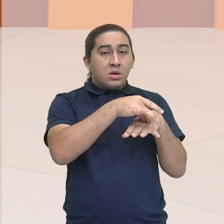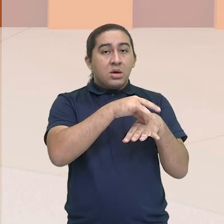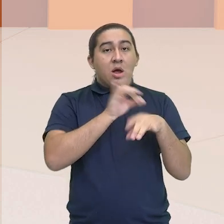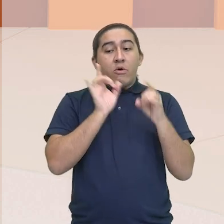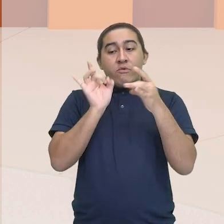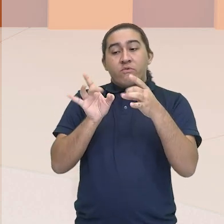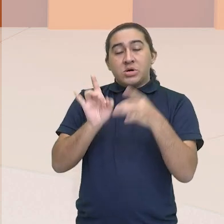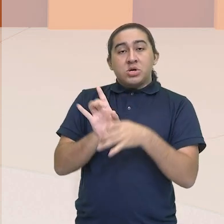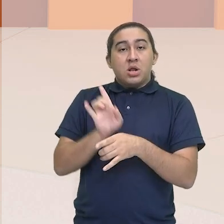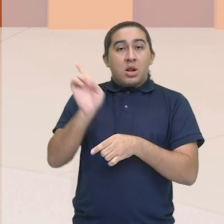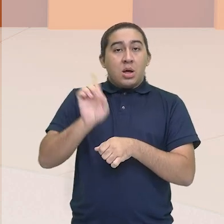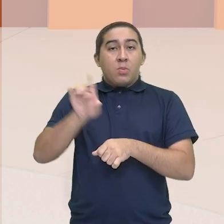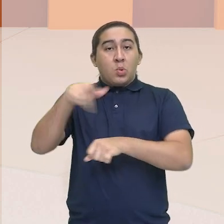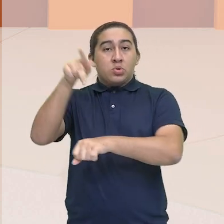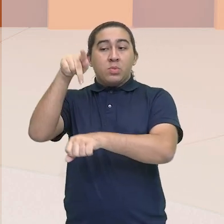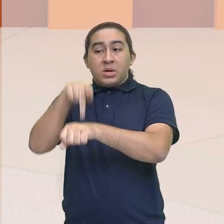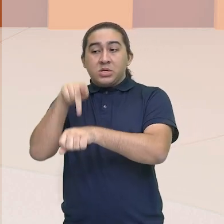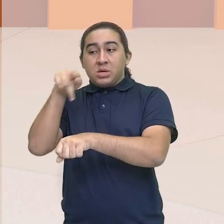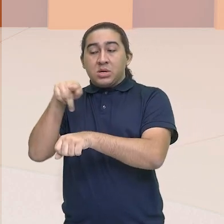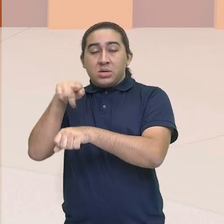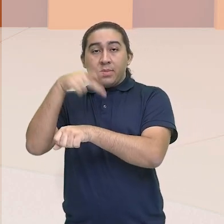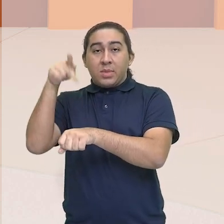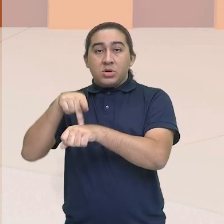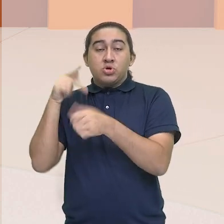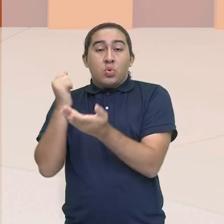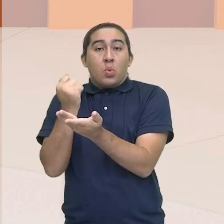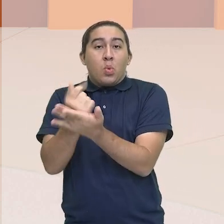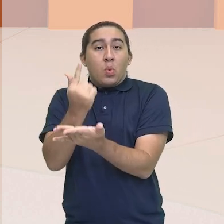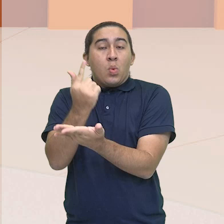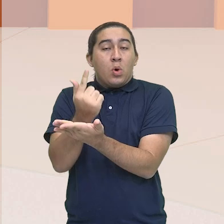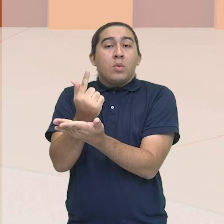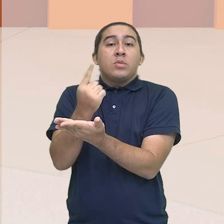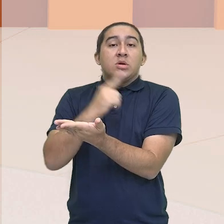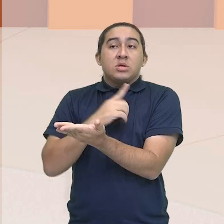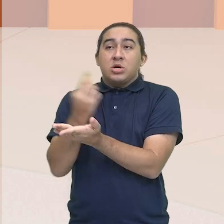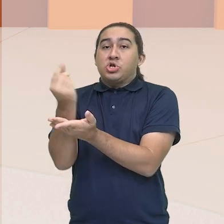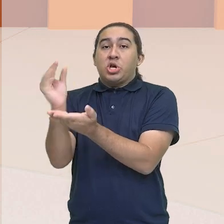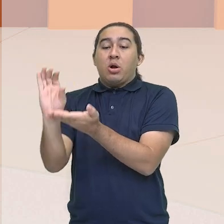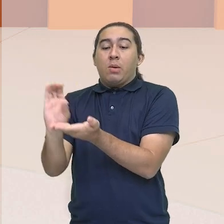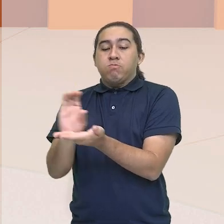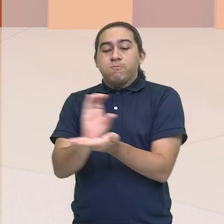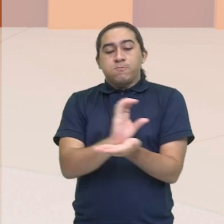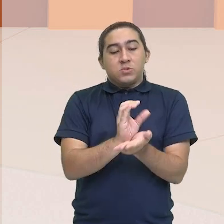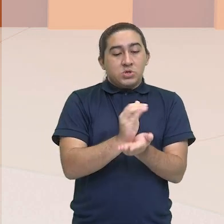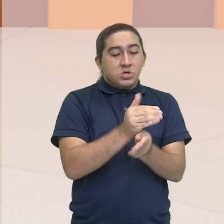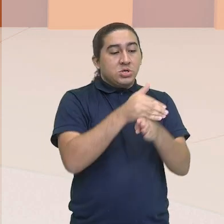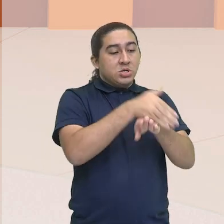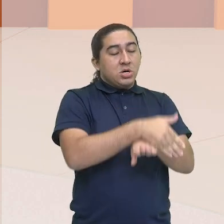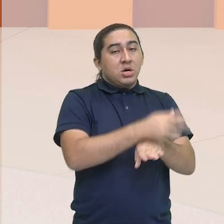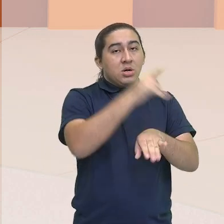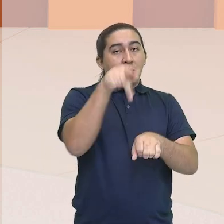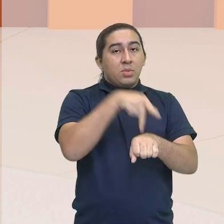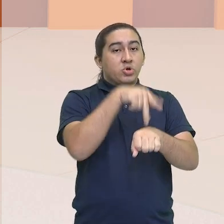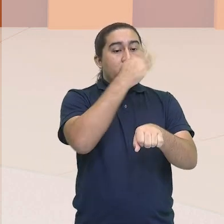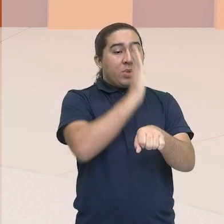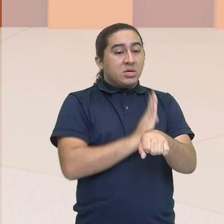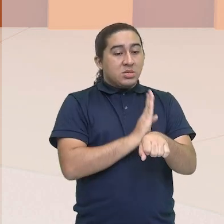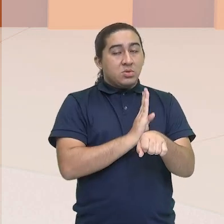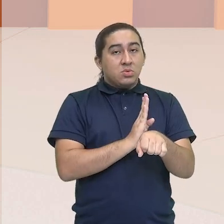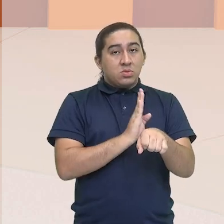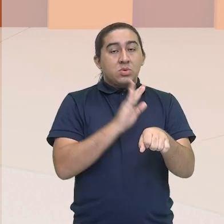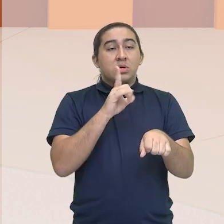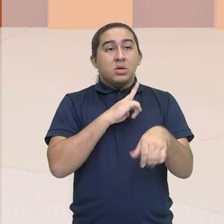Arábia Saudita. A Arábia Saudita compra, manda dinheiro para o Brasil e o Brasil fica com esse dinheiro e a Arábia Saudita fica com a